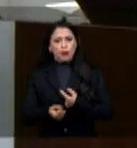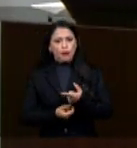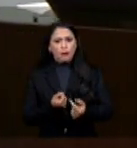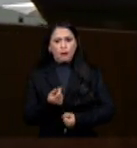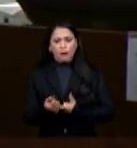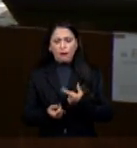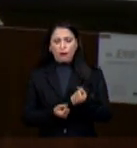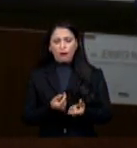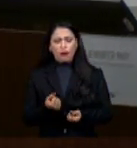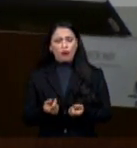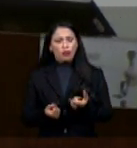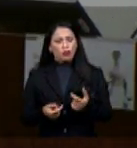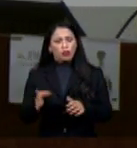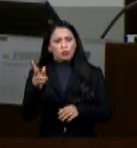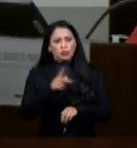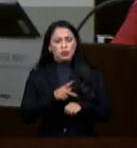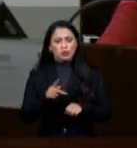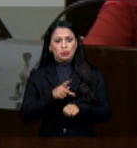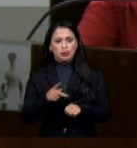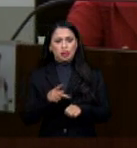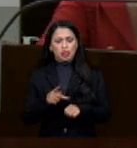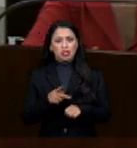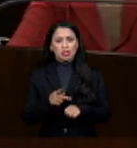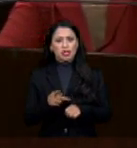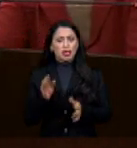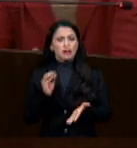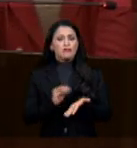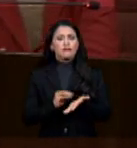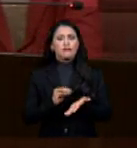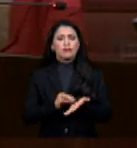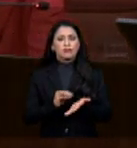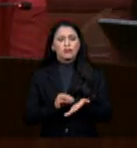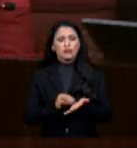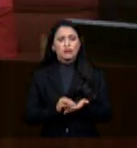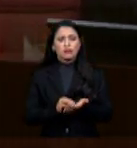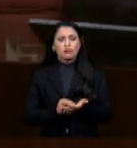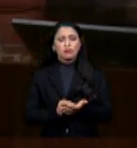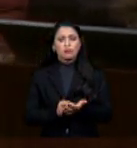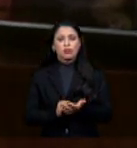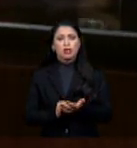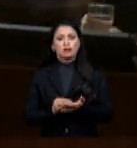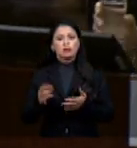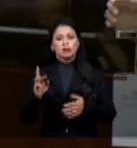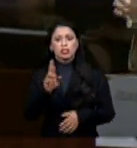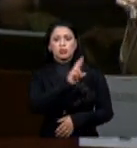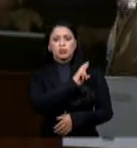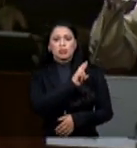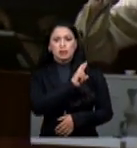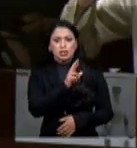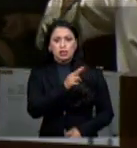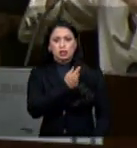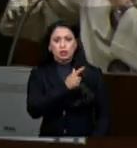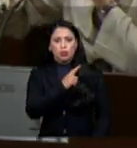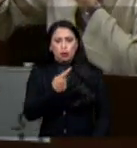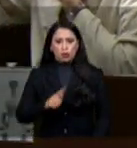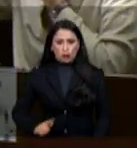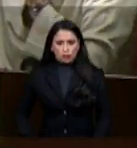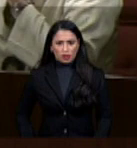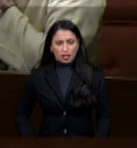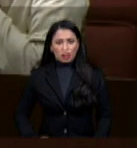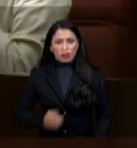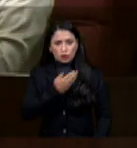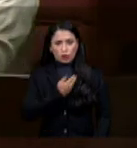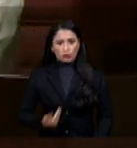país, que muitos desmandos desse governo têm sido mais letal do que o próprio vírus. Então, foi necessário toda